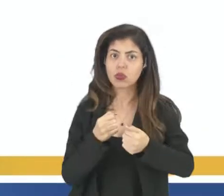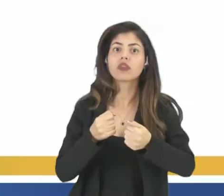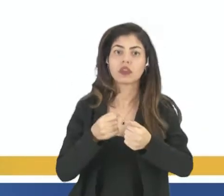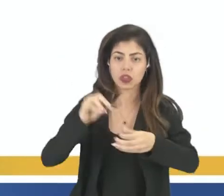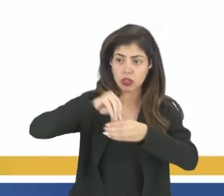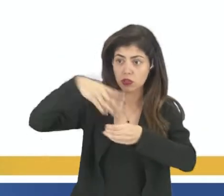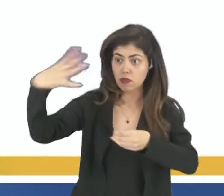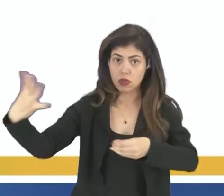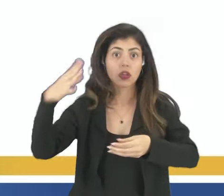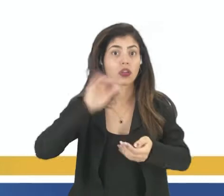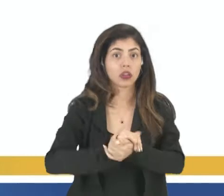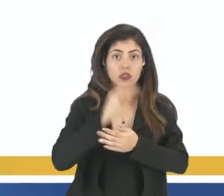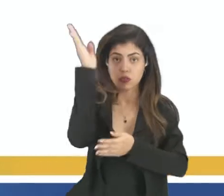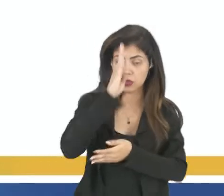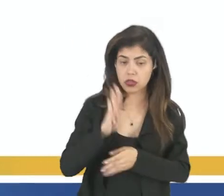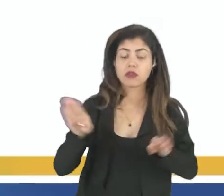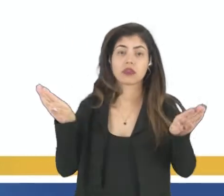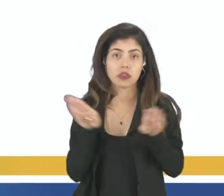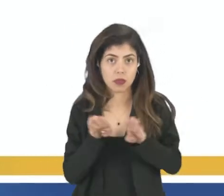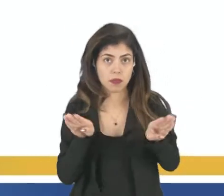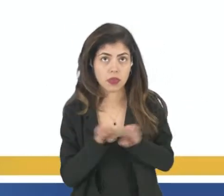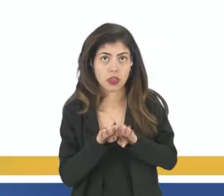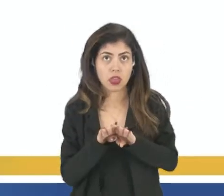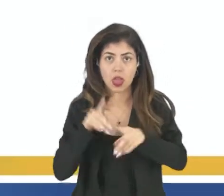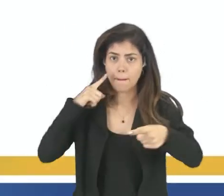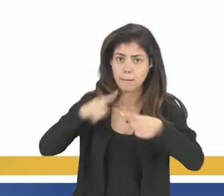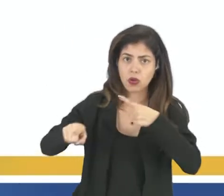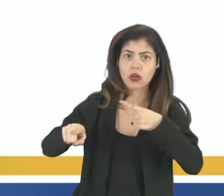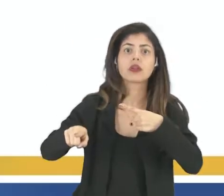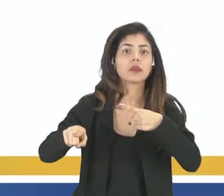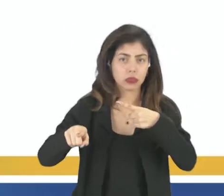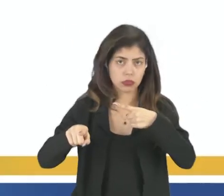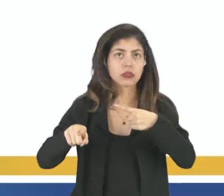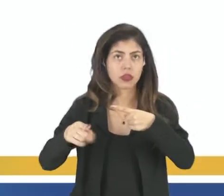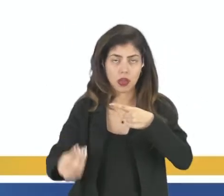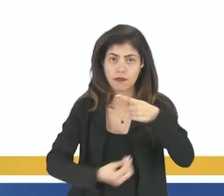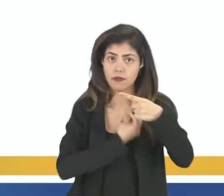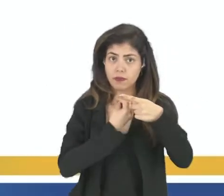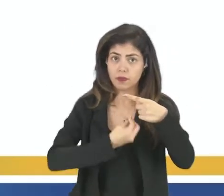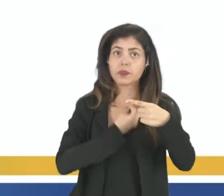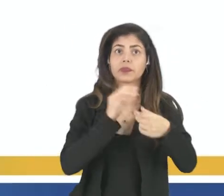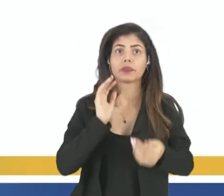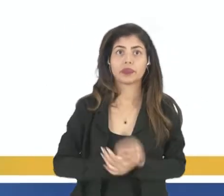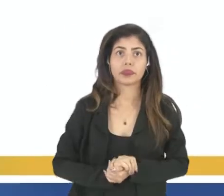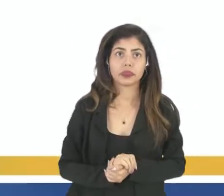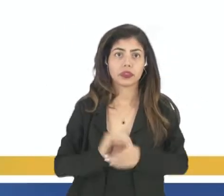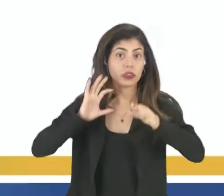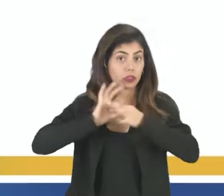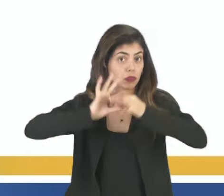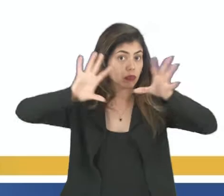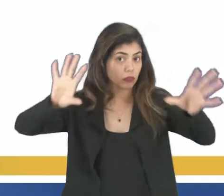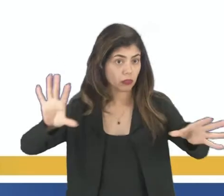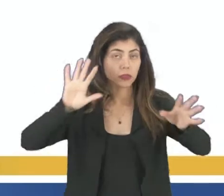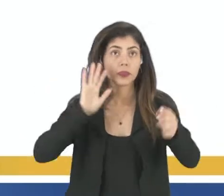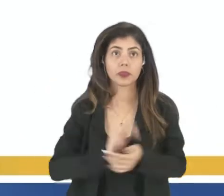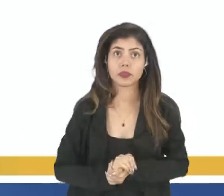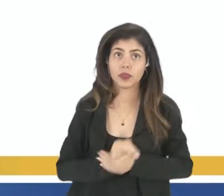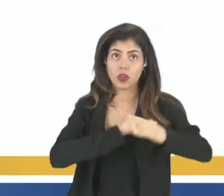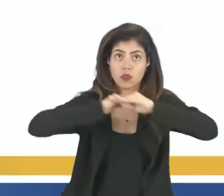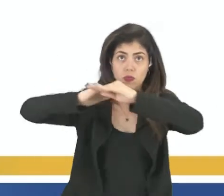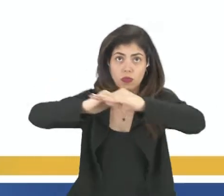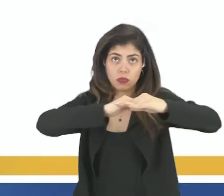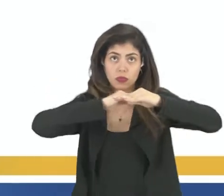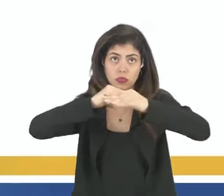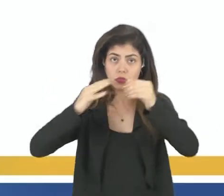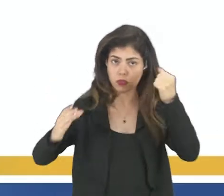aos estrangeiros residentes no Brasil a inviolabilidade do direito à vida, à liberdade, à